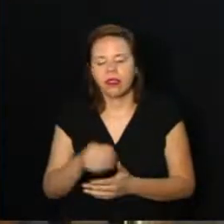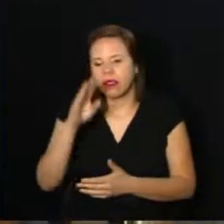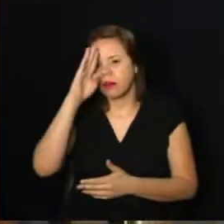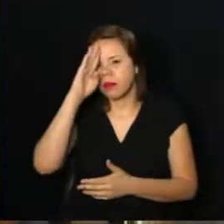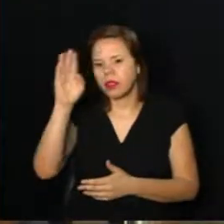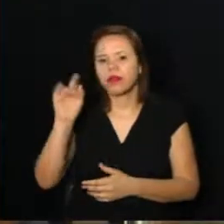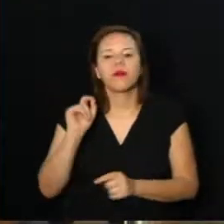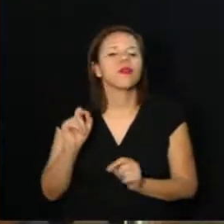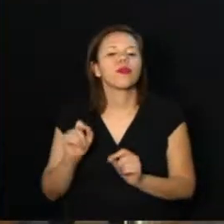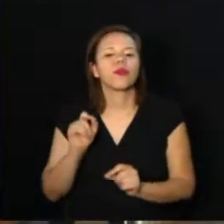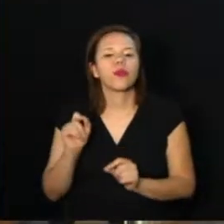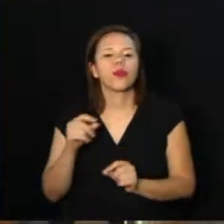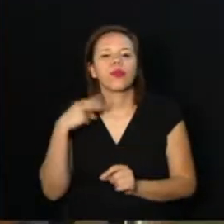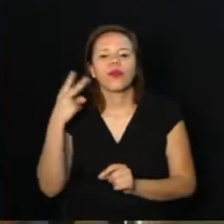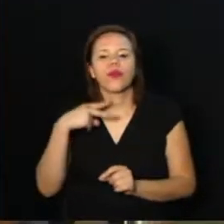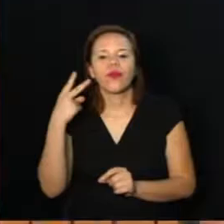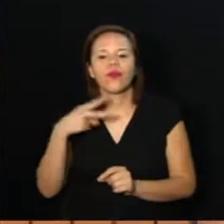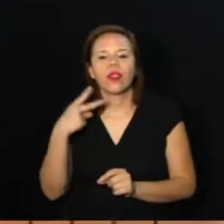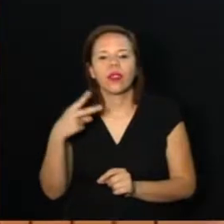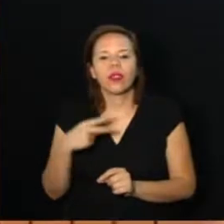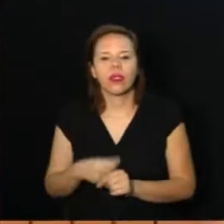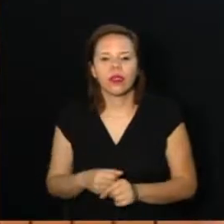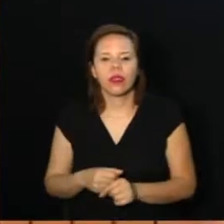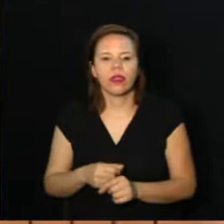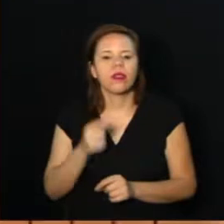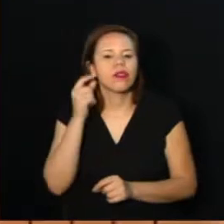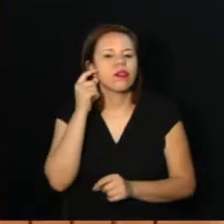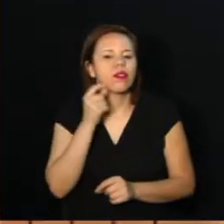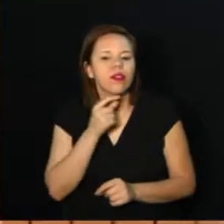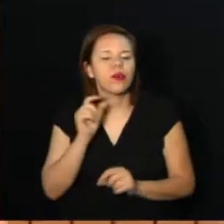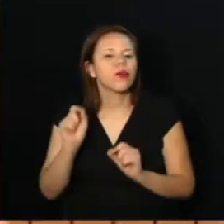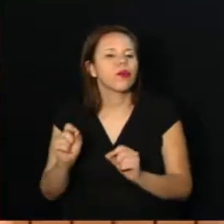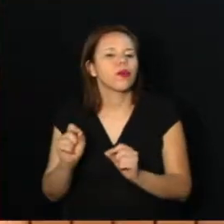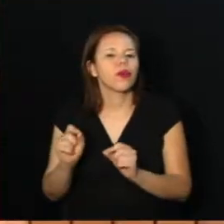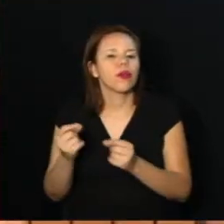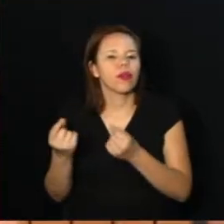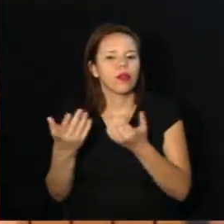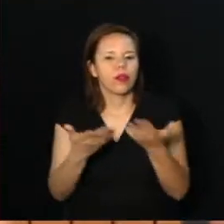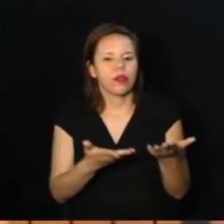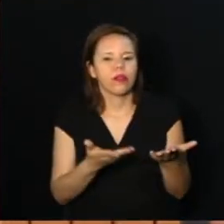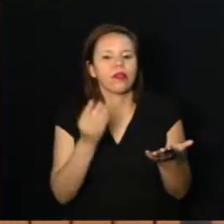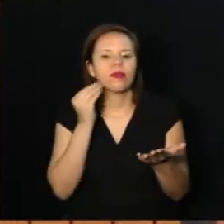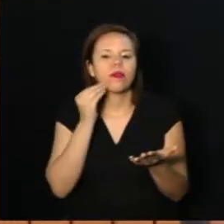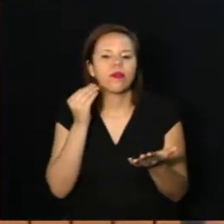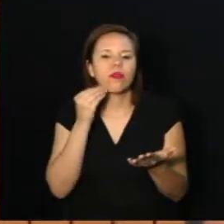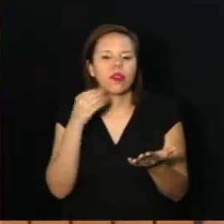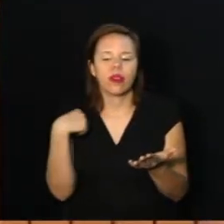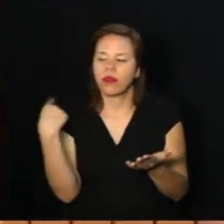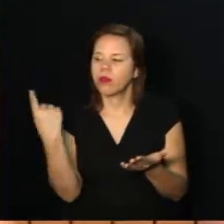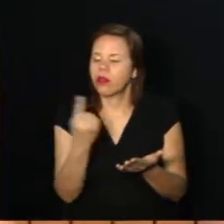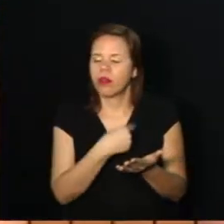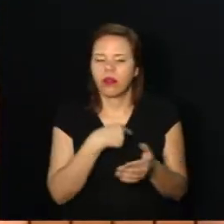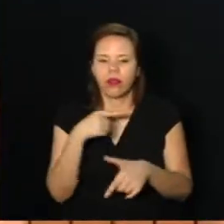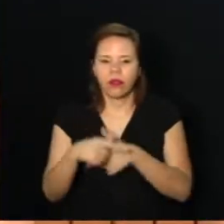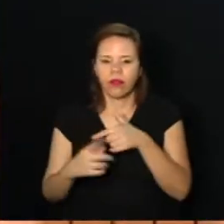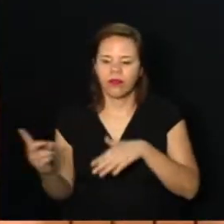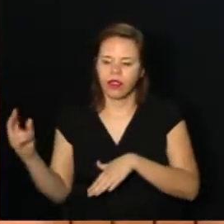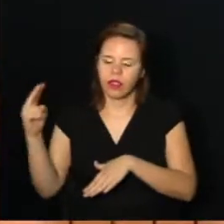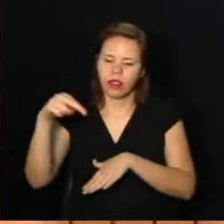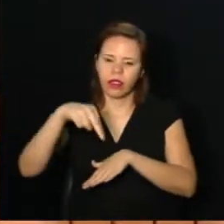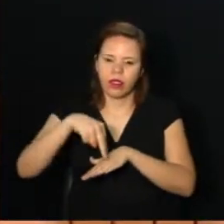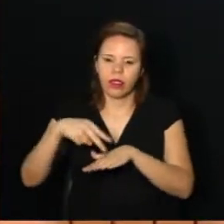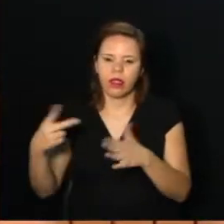principalmente ao vereador que nos deu essa grande oportunidade e,